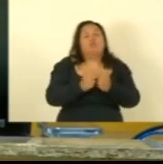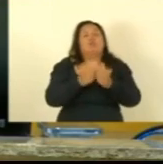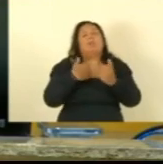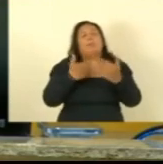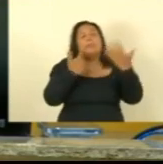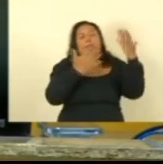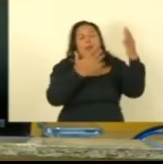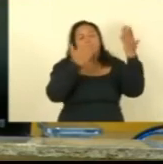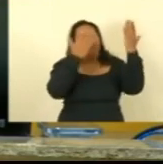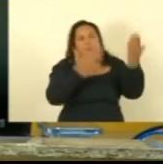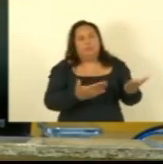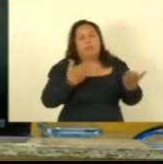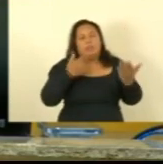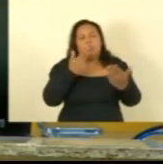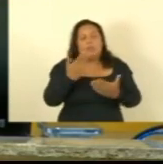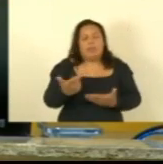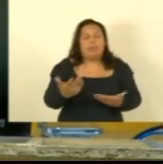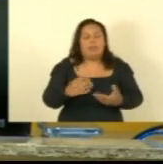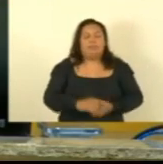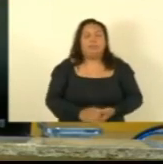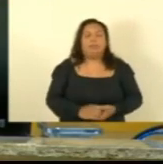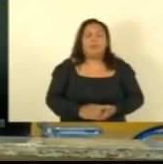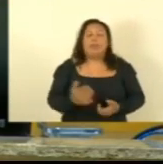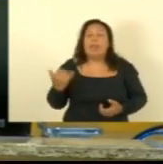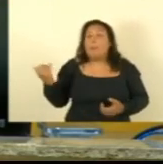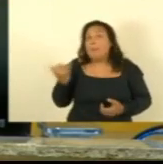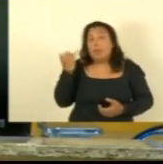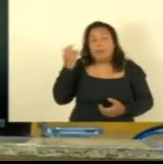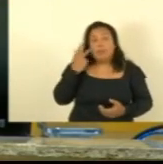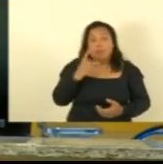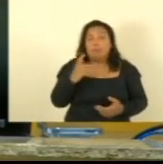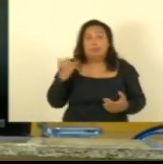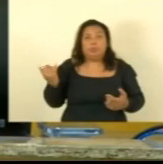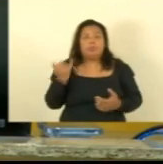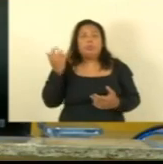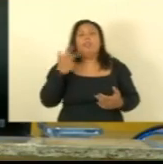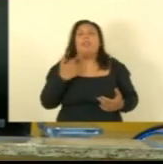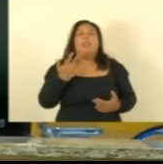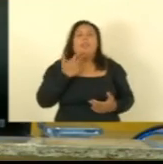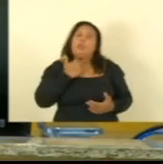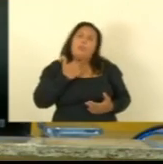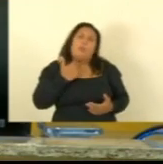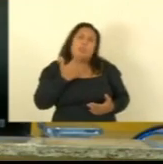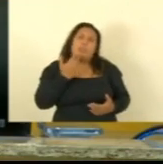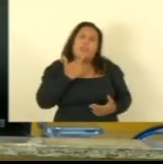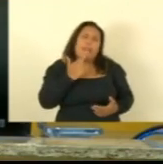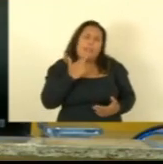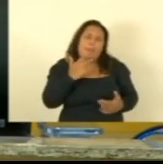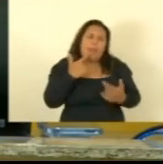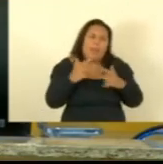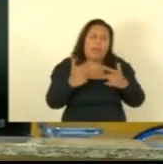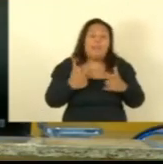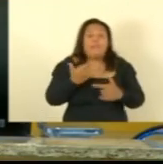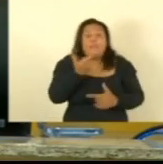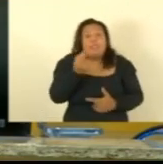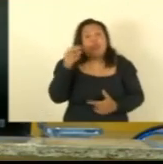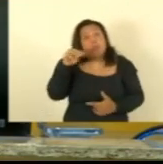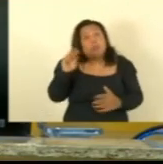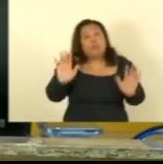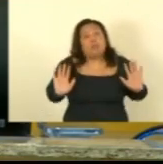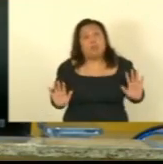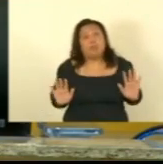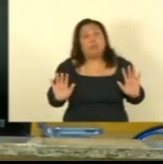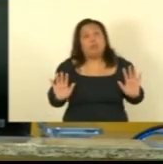Parabéns, realmente, pela sua fala. E foi tão importante a fala de Vossa Excelência, que Vossa Excelência não pode reclamar, falou 20 minutos, não pode reclamar,